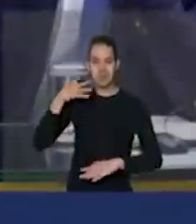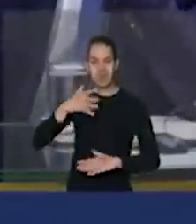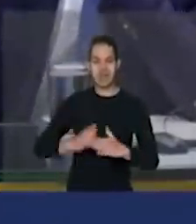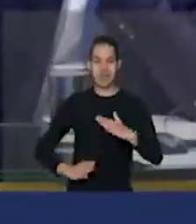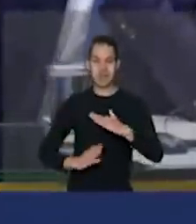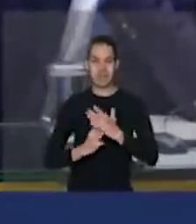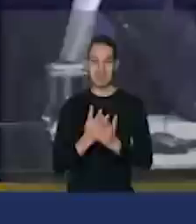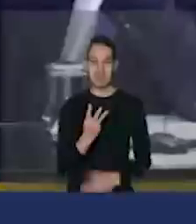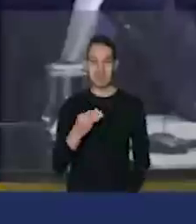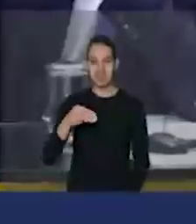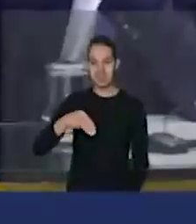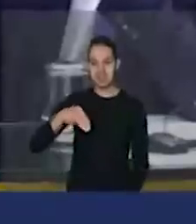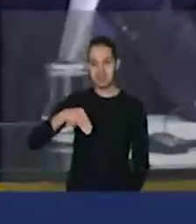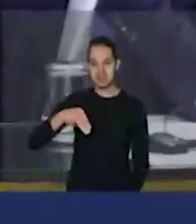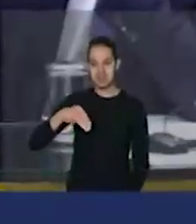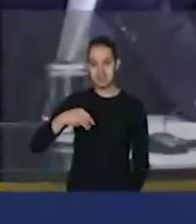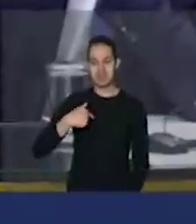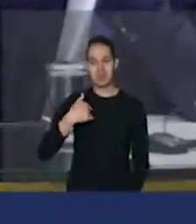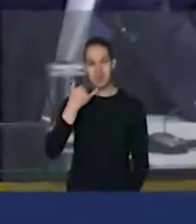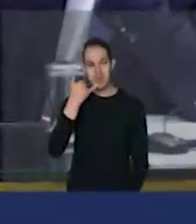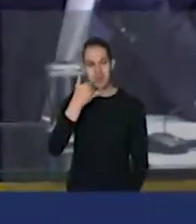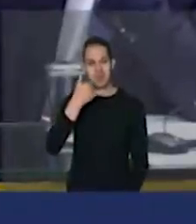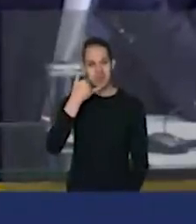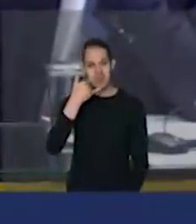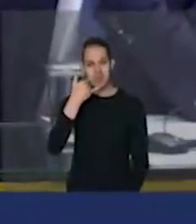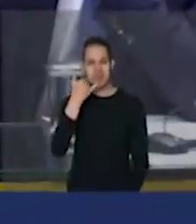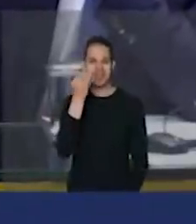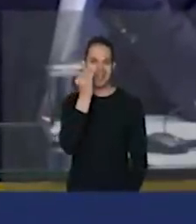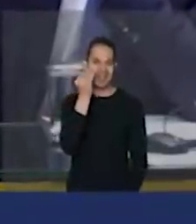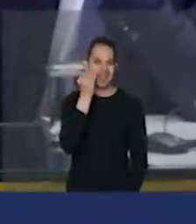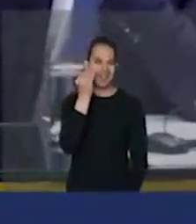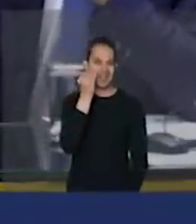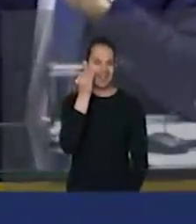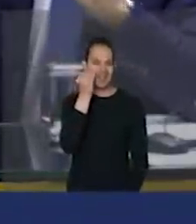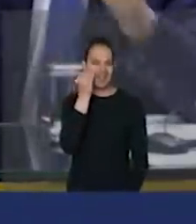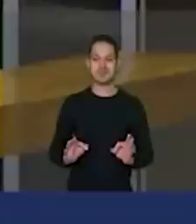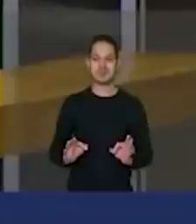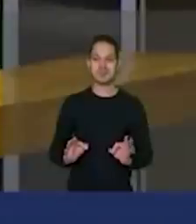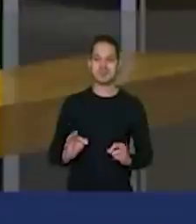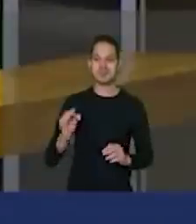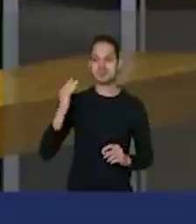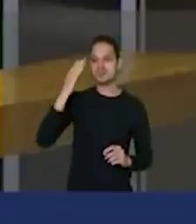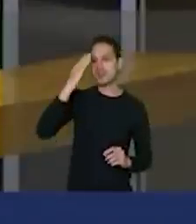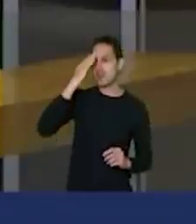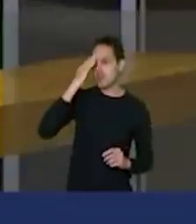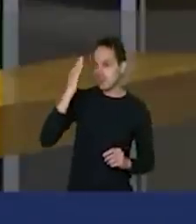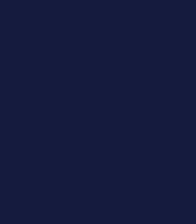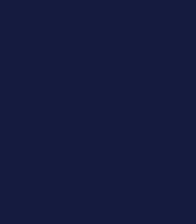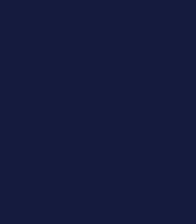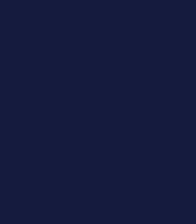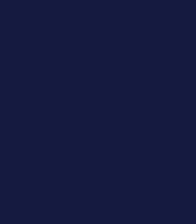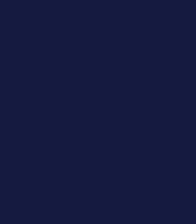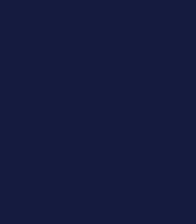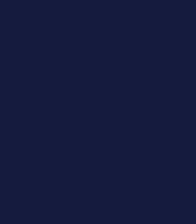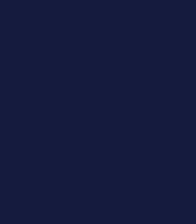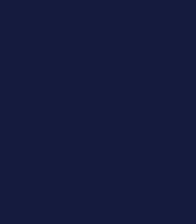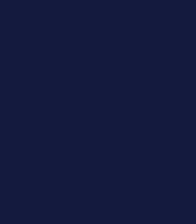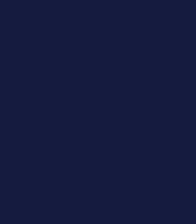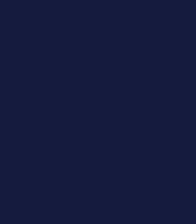só Deus sabe o quanto eu fiquei no telefone Tentando ganhar um Playstation Obrigado Kim pelo Playstation